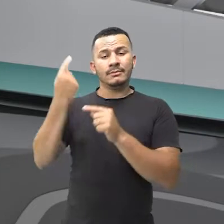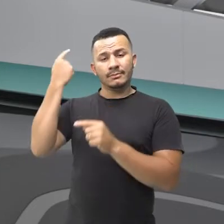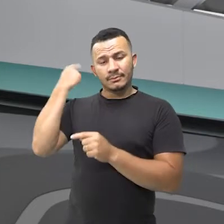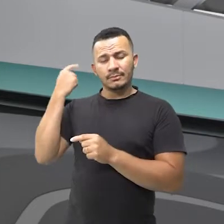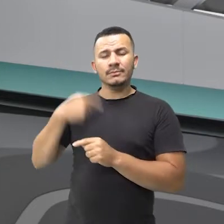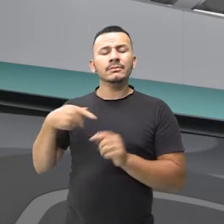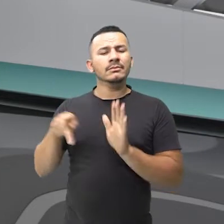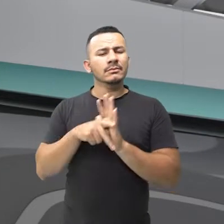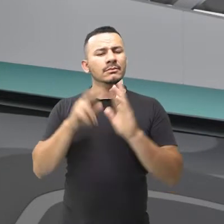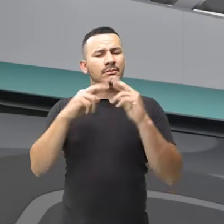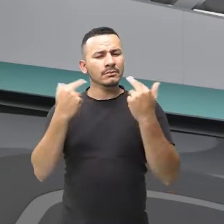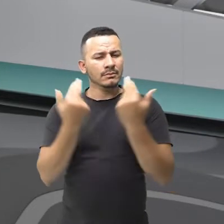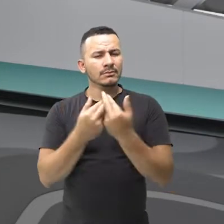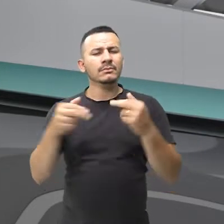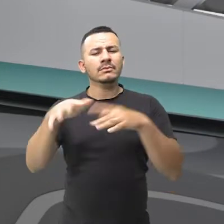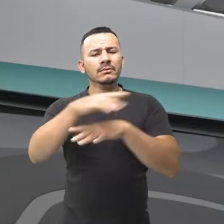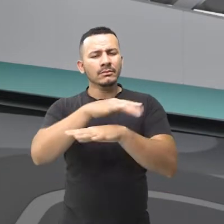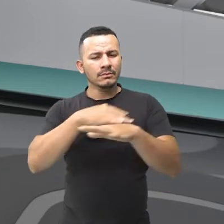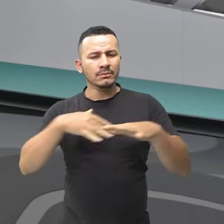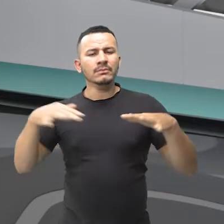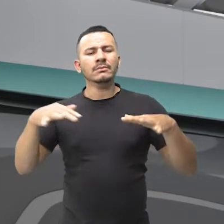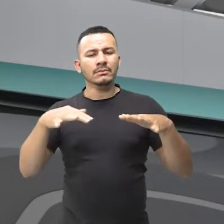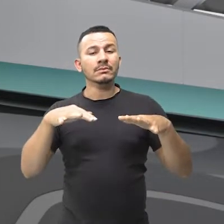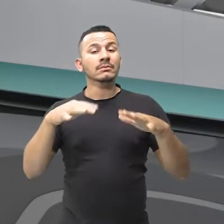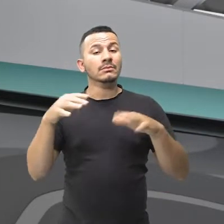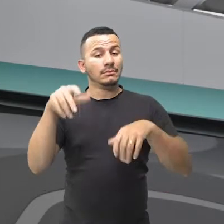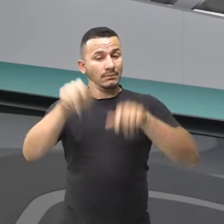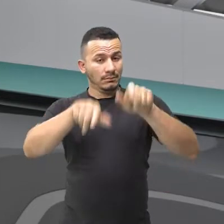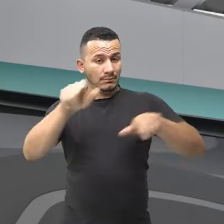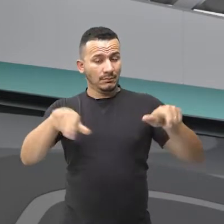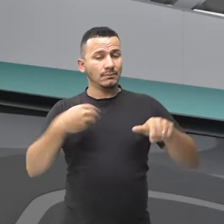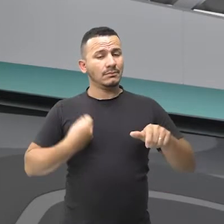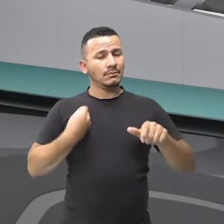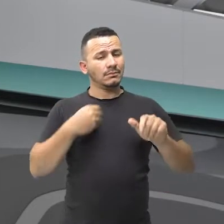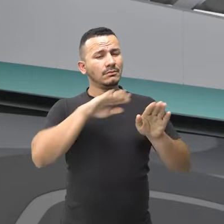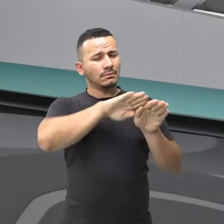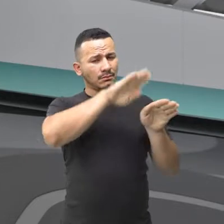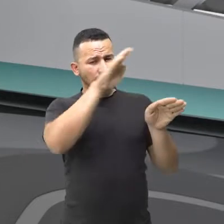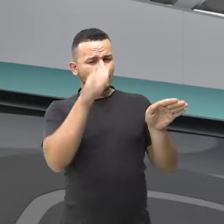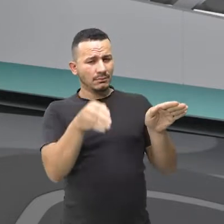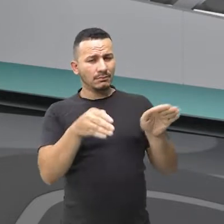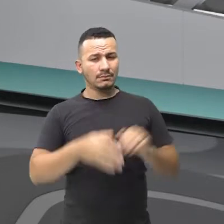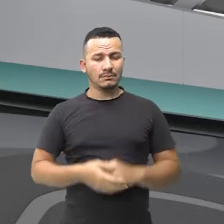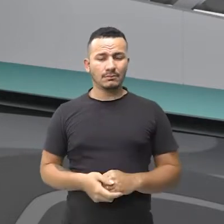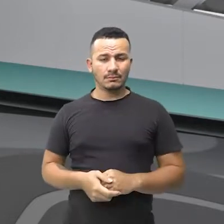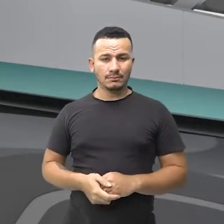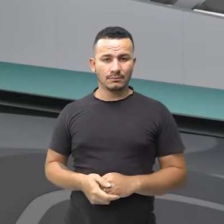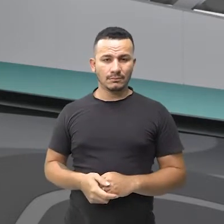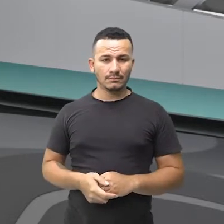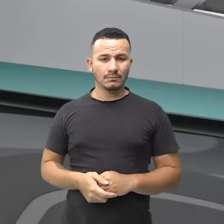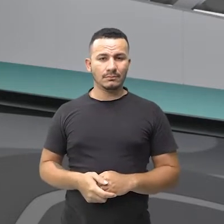ato ritualístico dos homens da caverna. Então, vamos agora